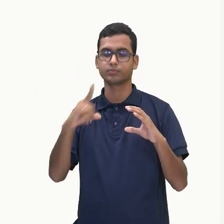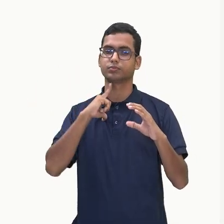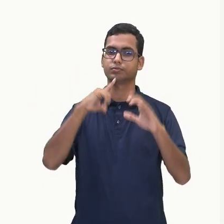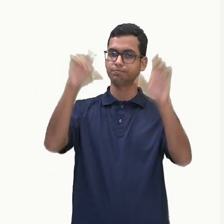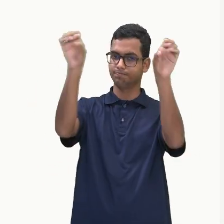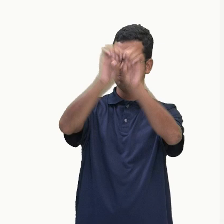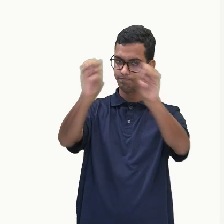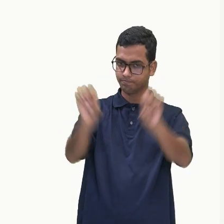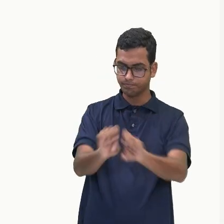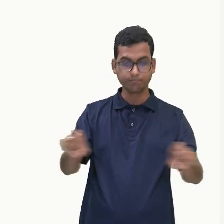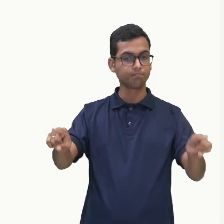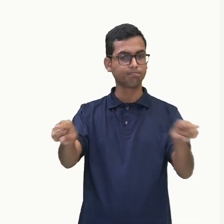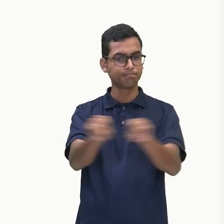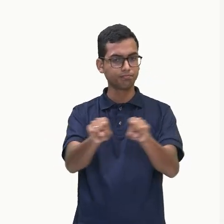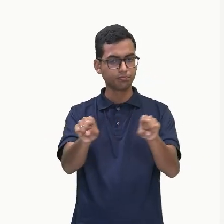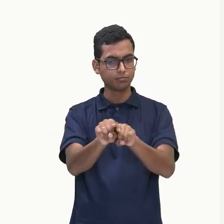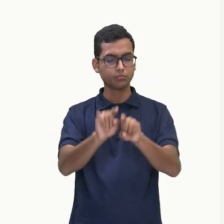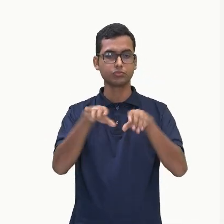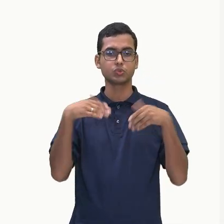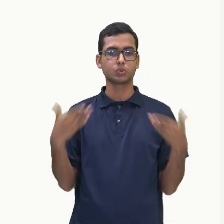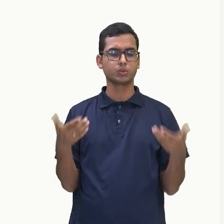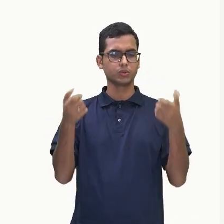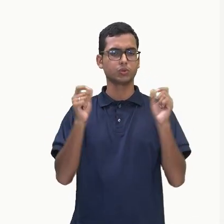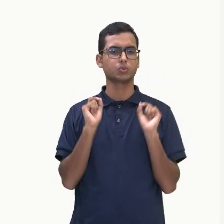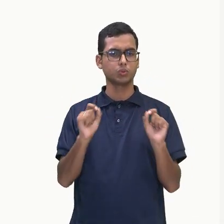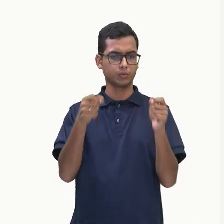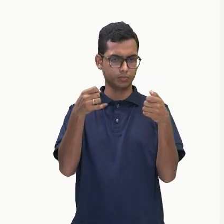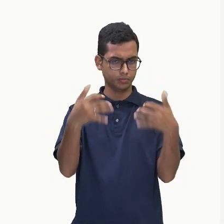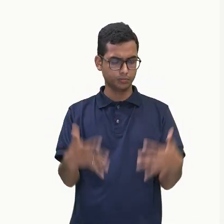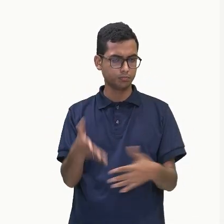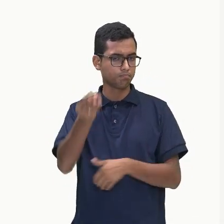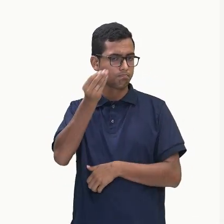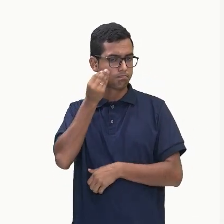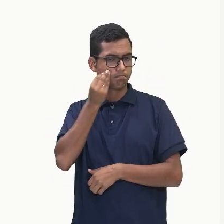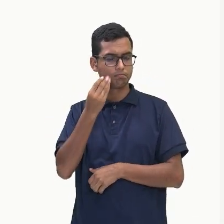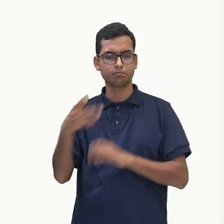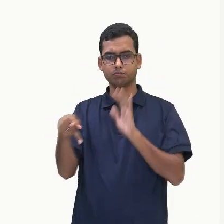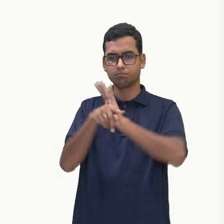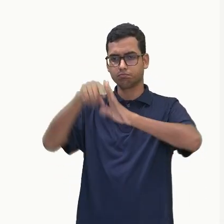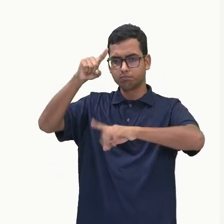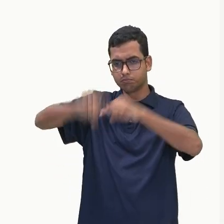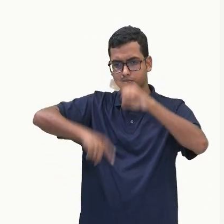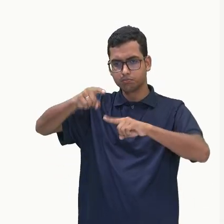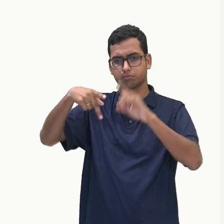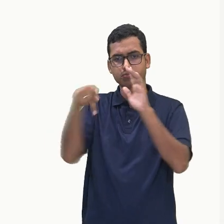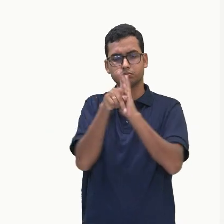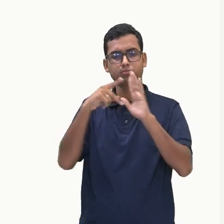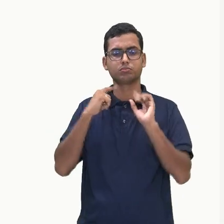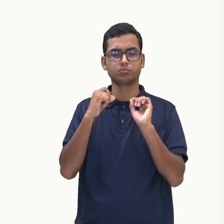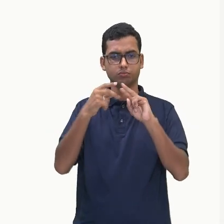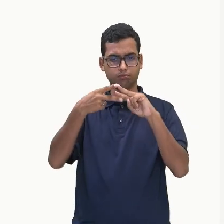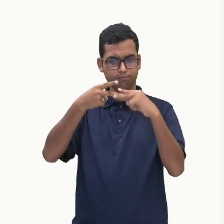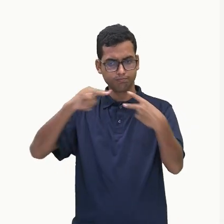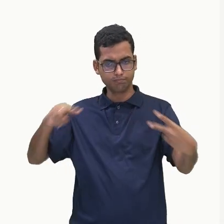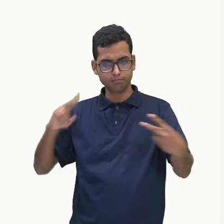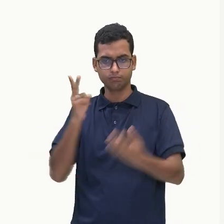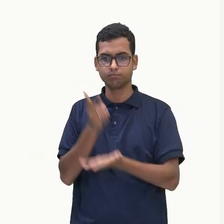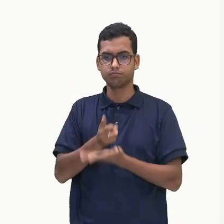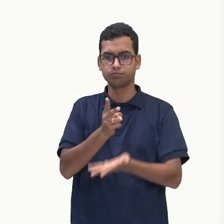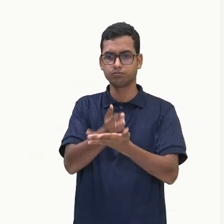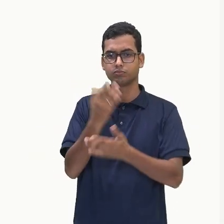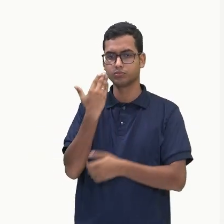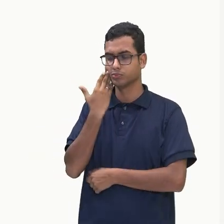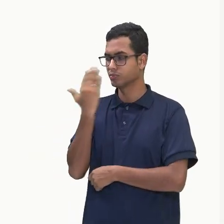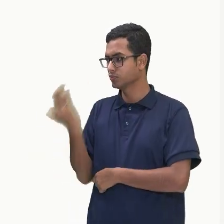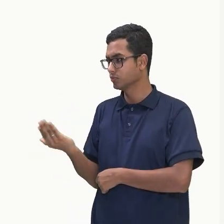estrutura. E quando se faz a observação que o material genético está mantido aqui dentro,